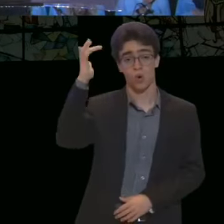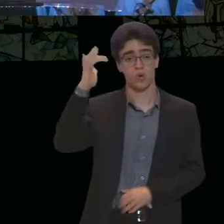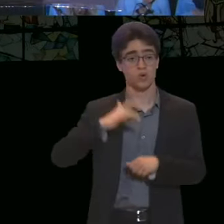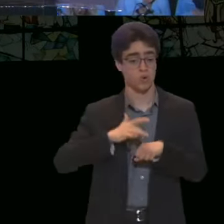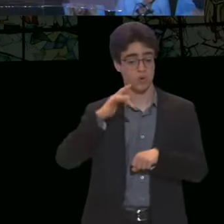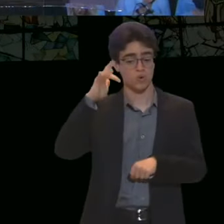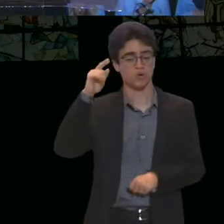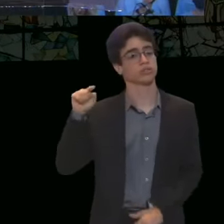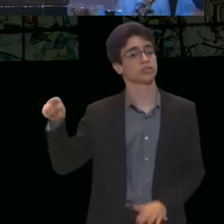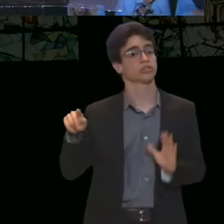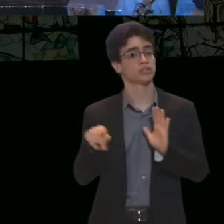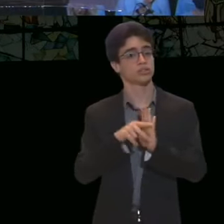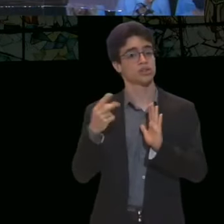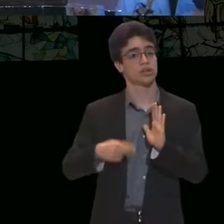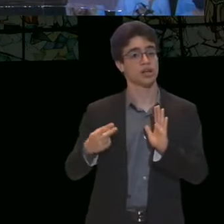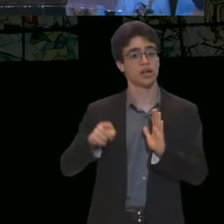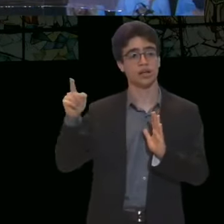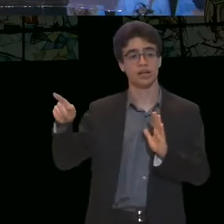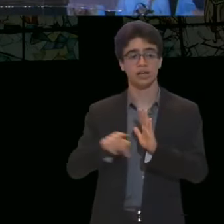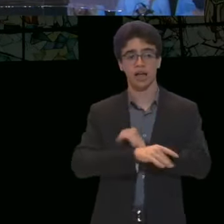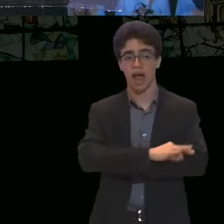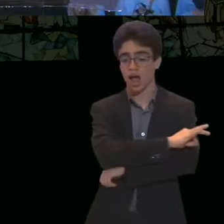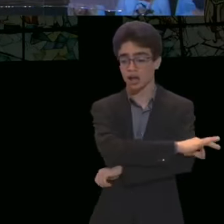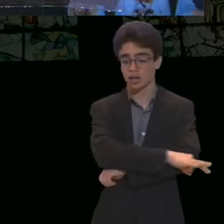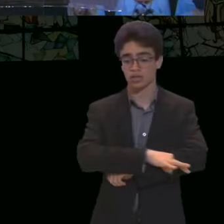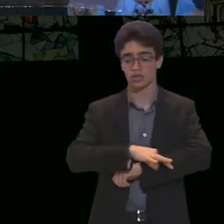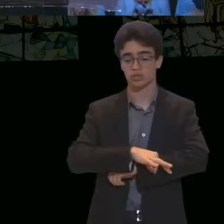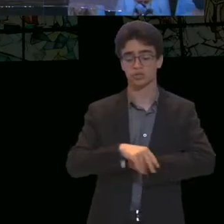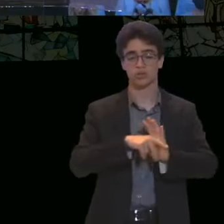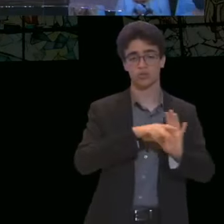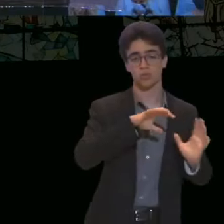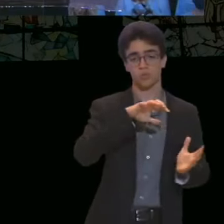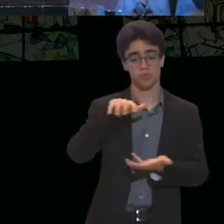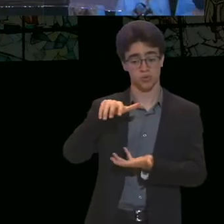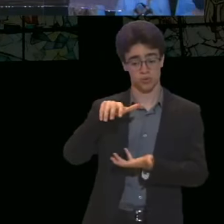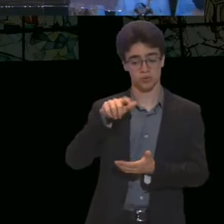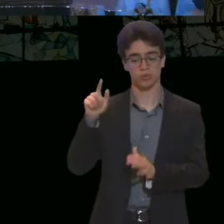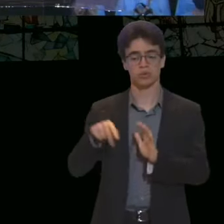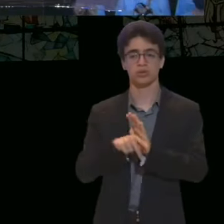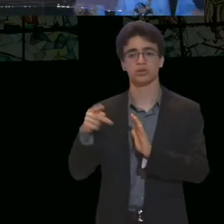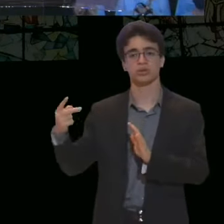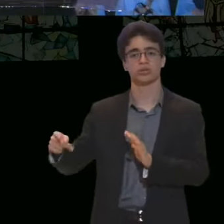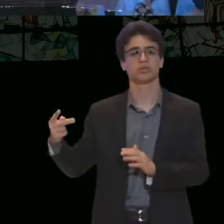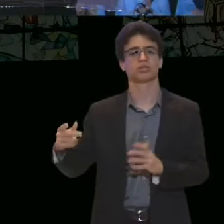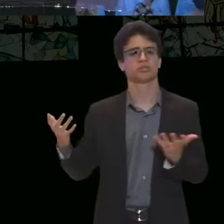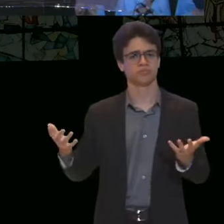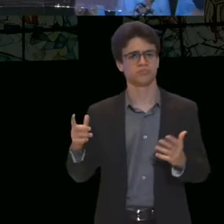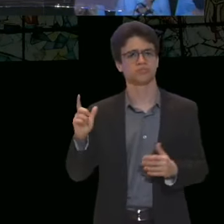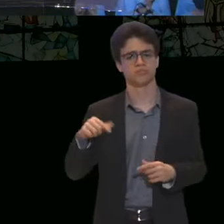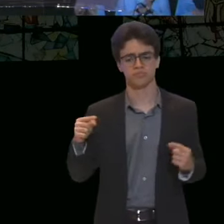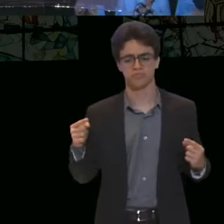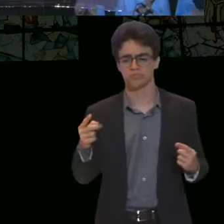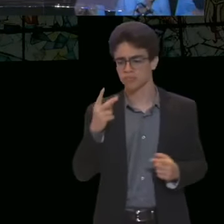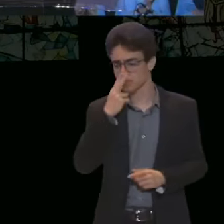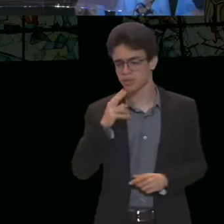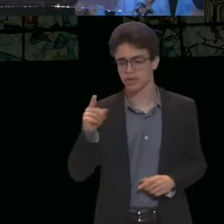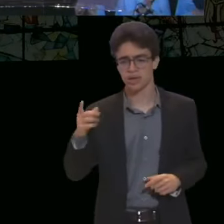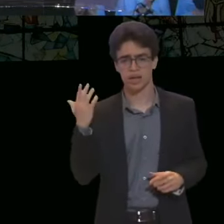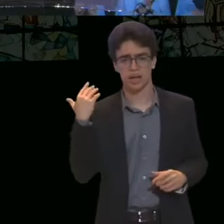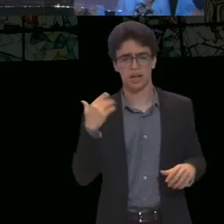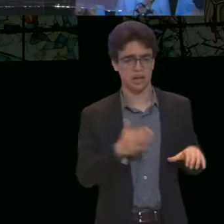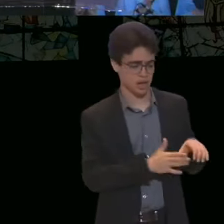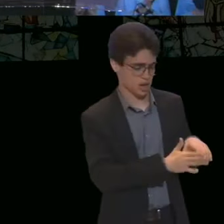patrimônios históricos da arquitetura universal, patrimônio histórico da Unesco. É uma incoerência. Ele vivia na caverna